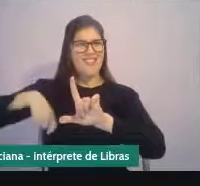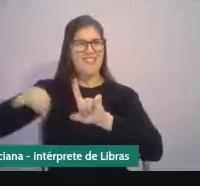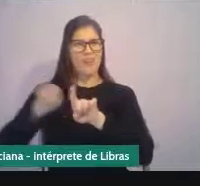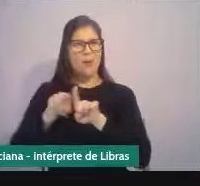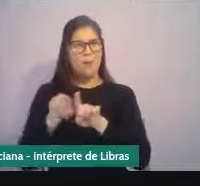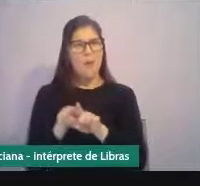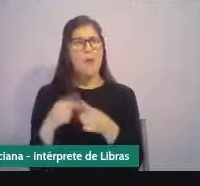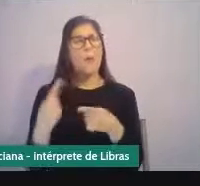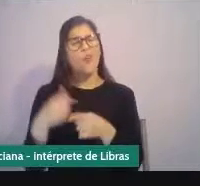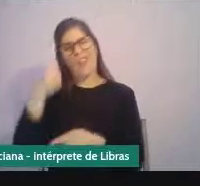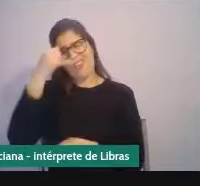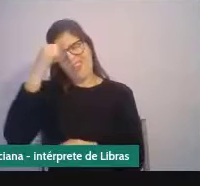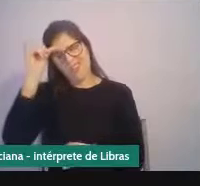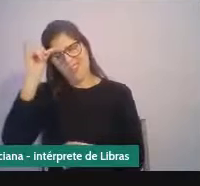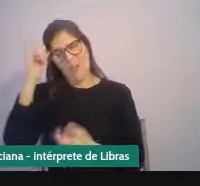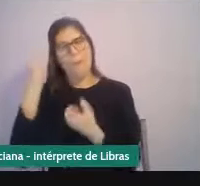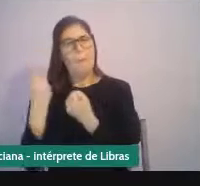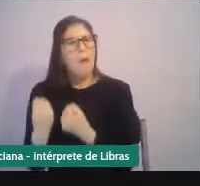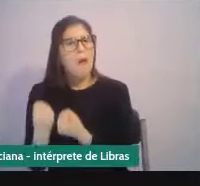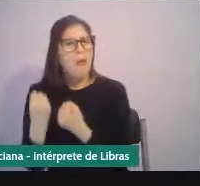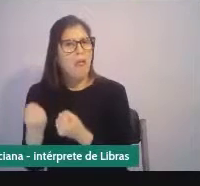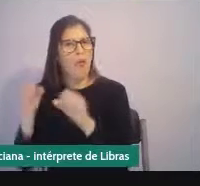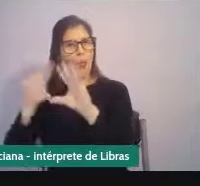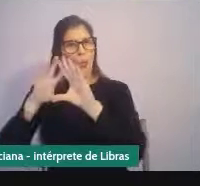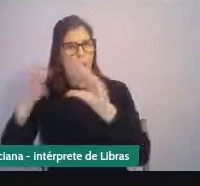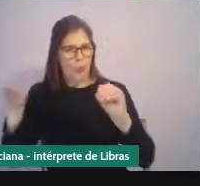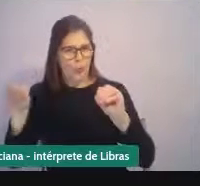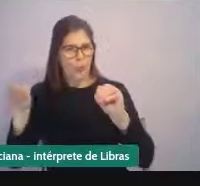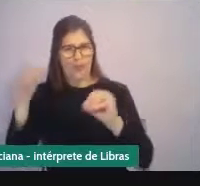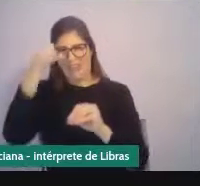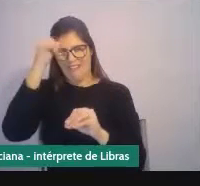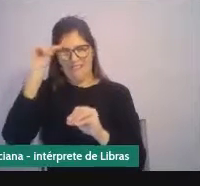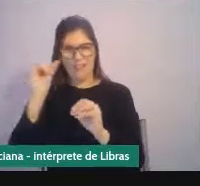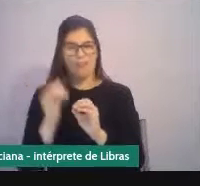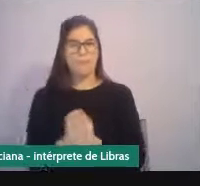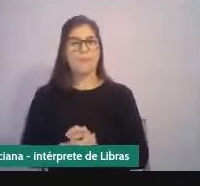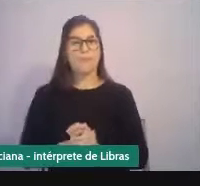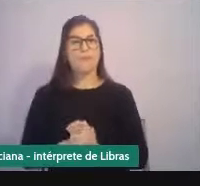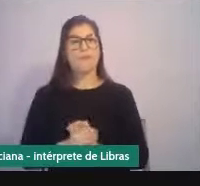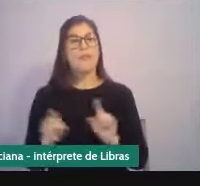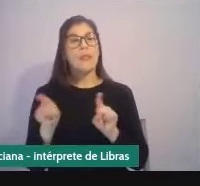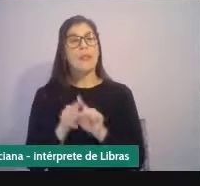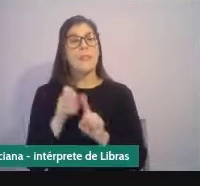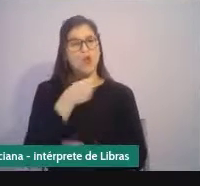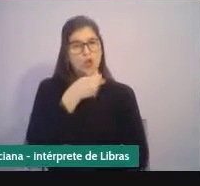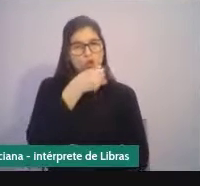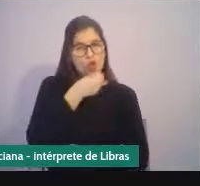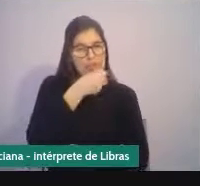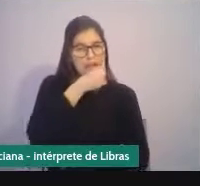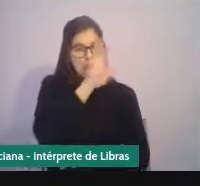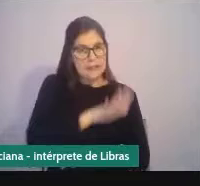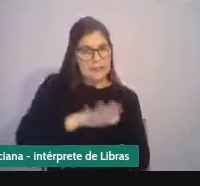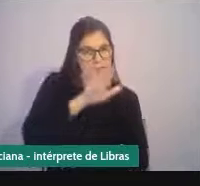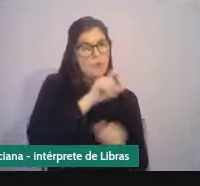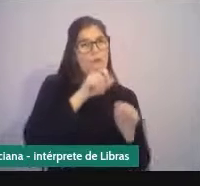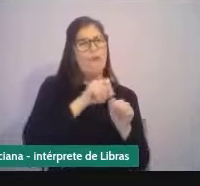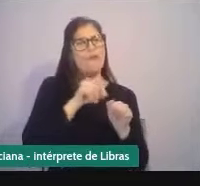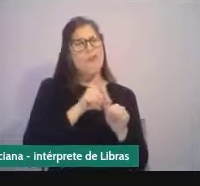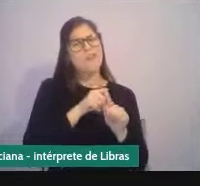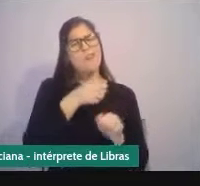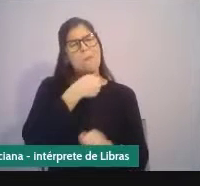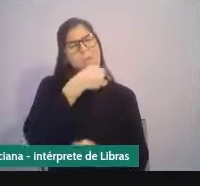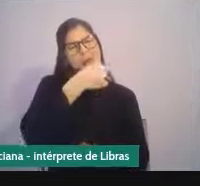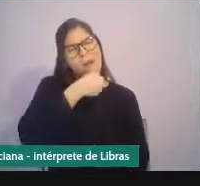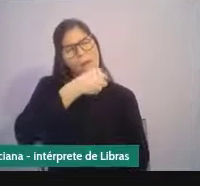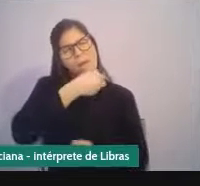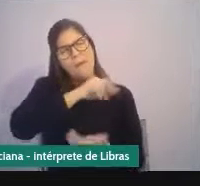carregar muito o nosso Moodle.ifsc. O jornalismo do IFSC fez uma série de reportagens no mês de julho